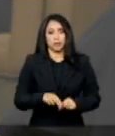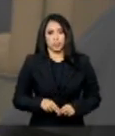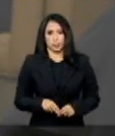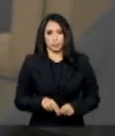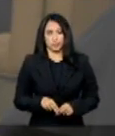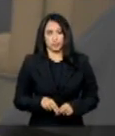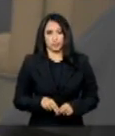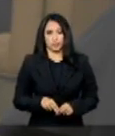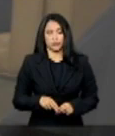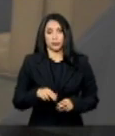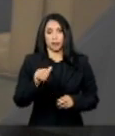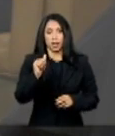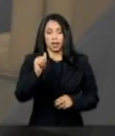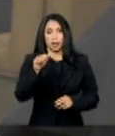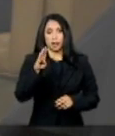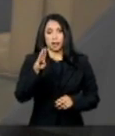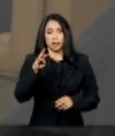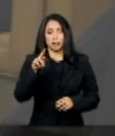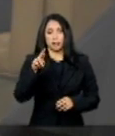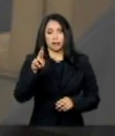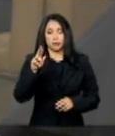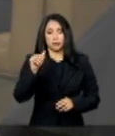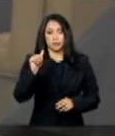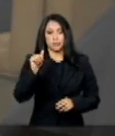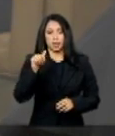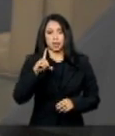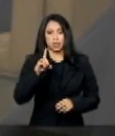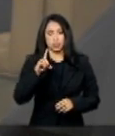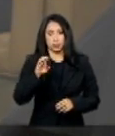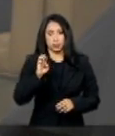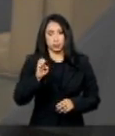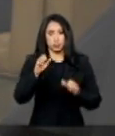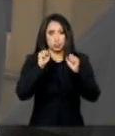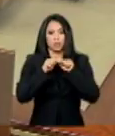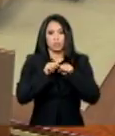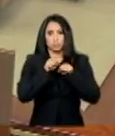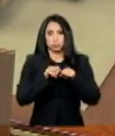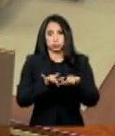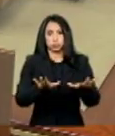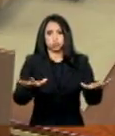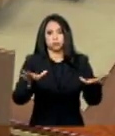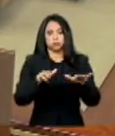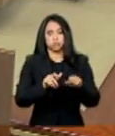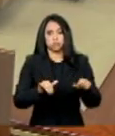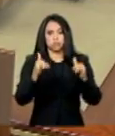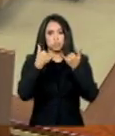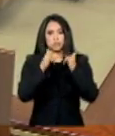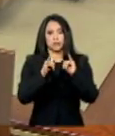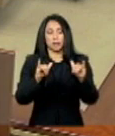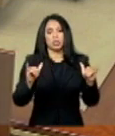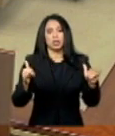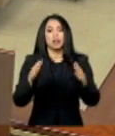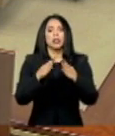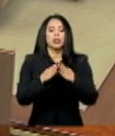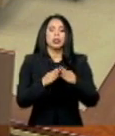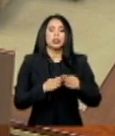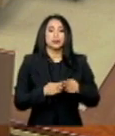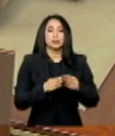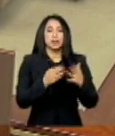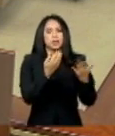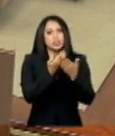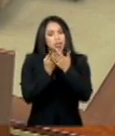abradee associação brasileira das distribuidoras de energia elétrica que representa ela clama que a reflexão dos